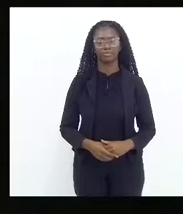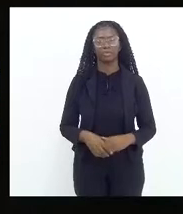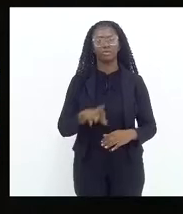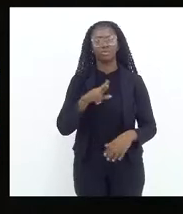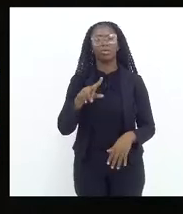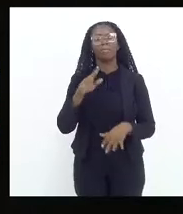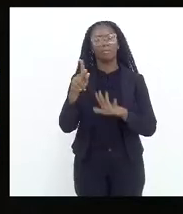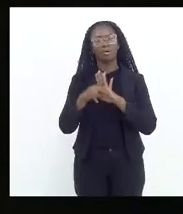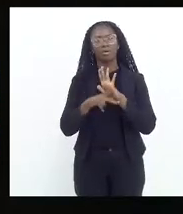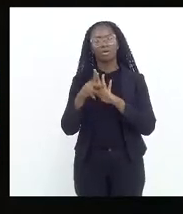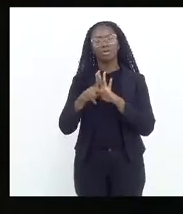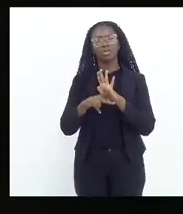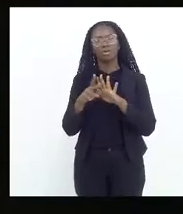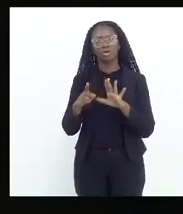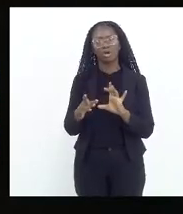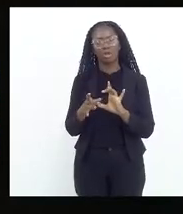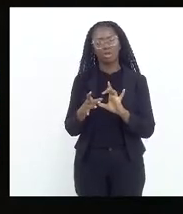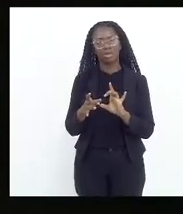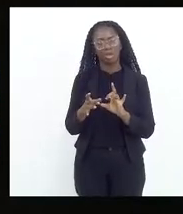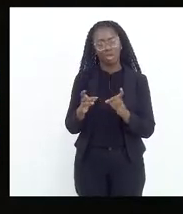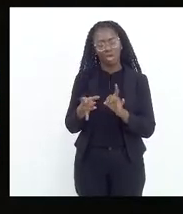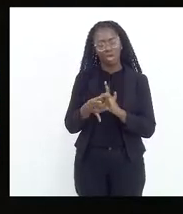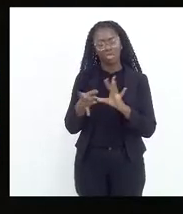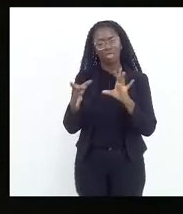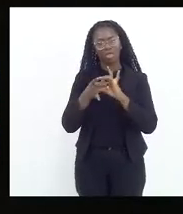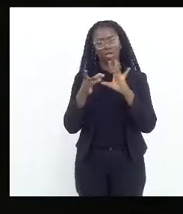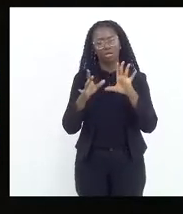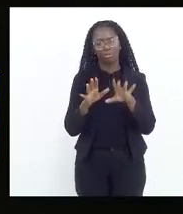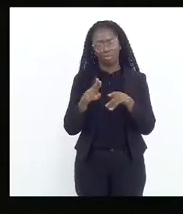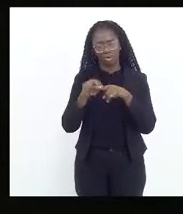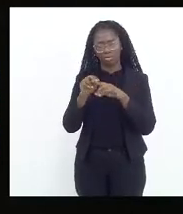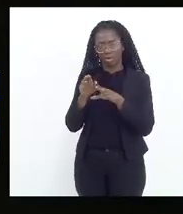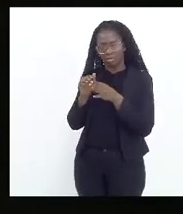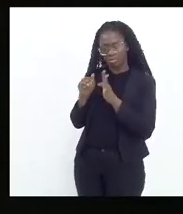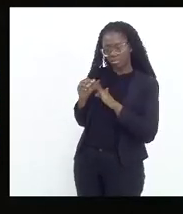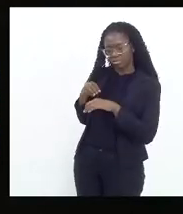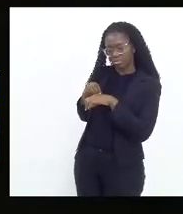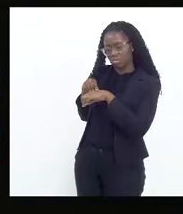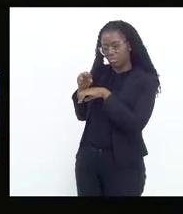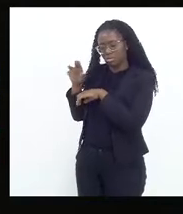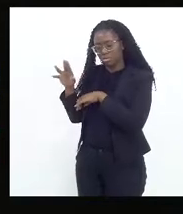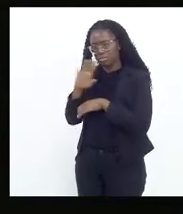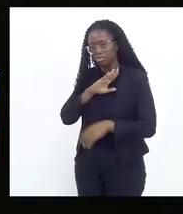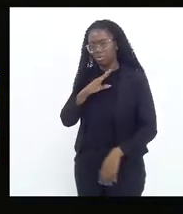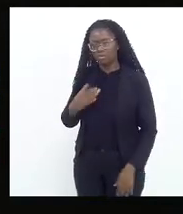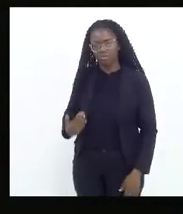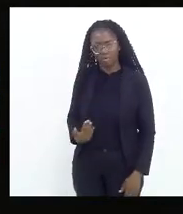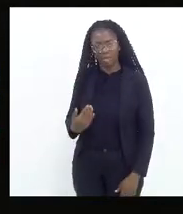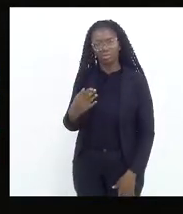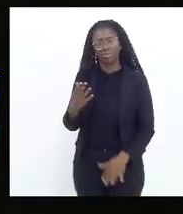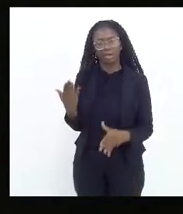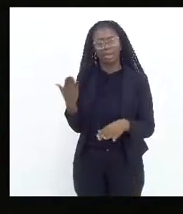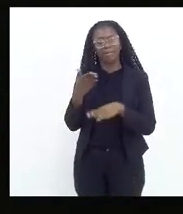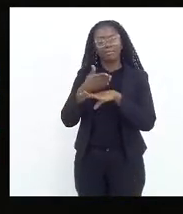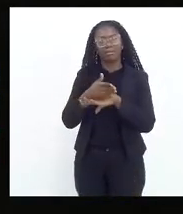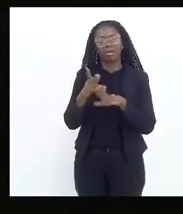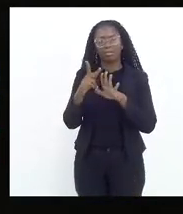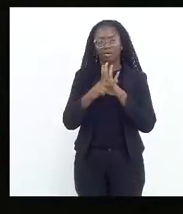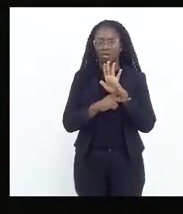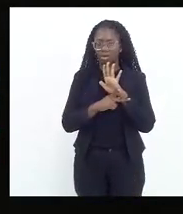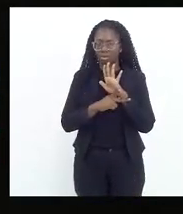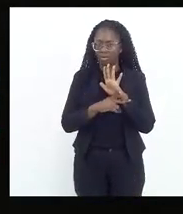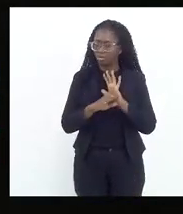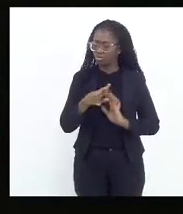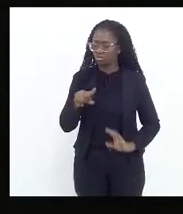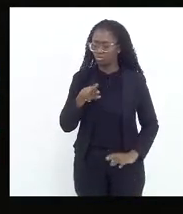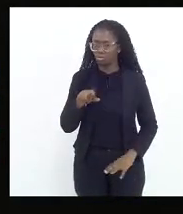autorizativo, porque é um projeto que indica para o governo a implementação de um programa. Mas eu